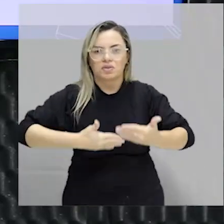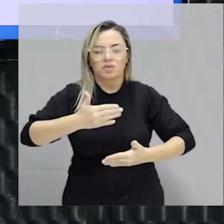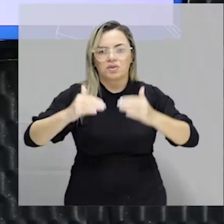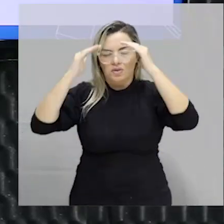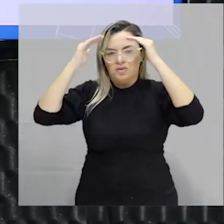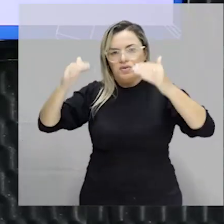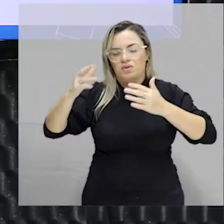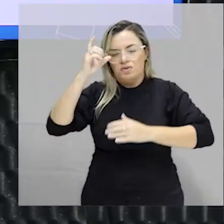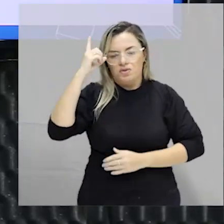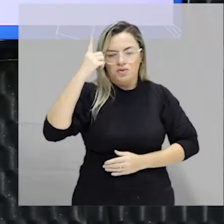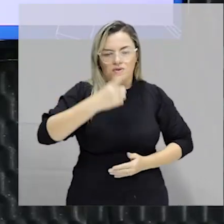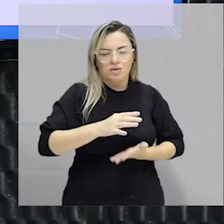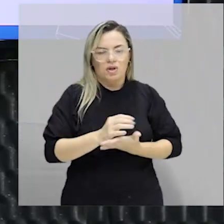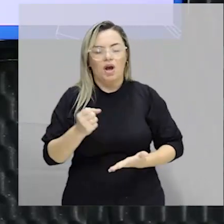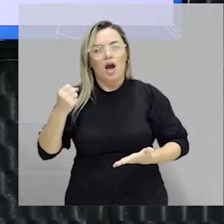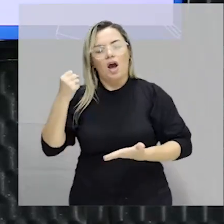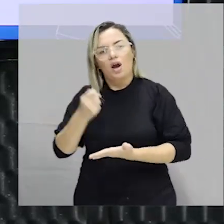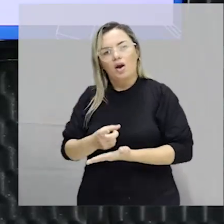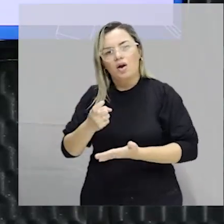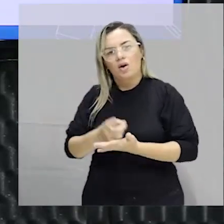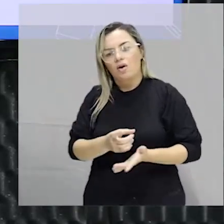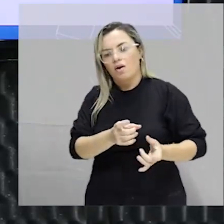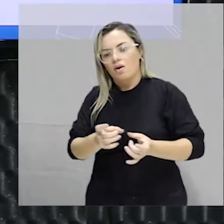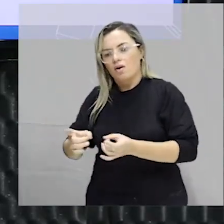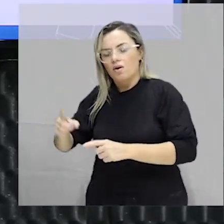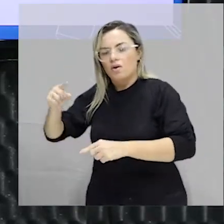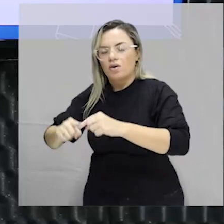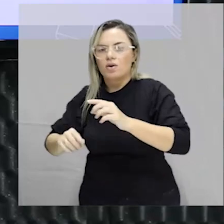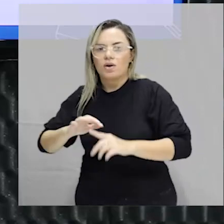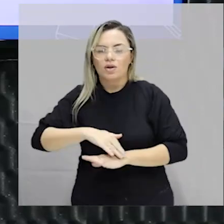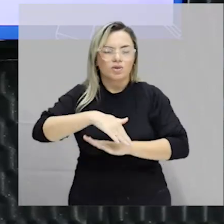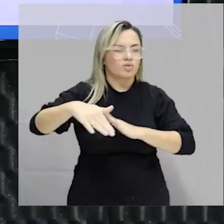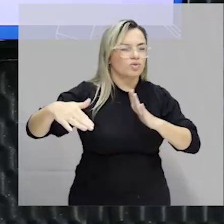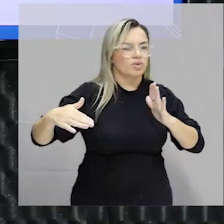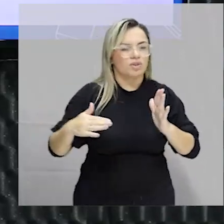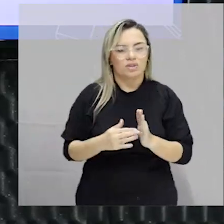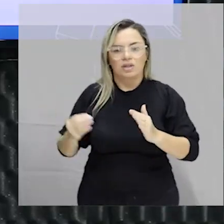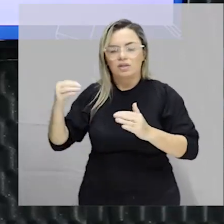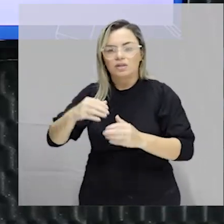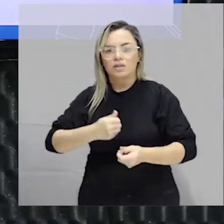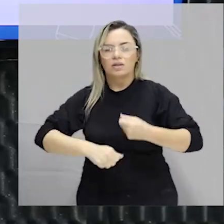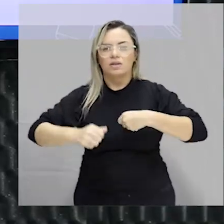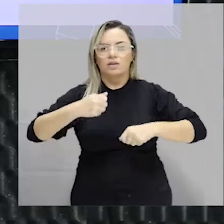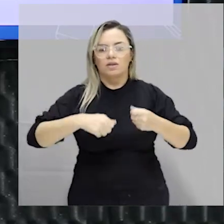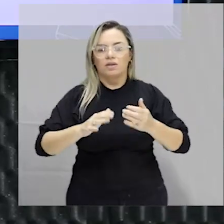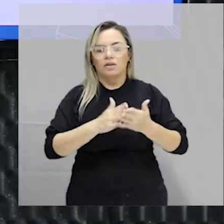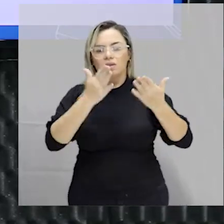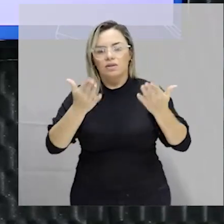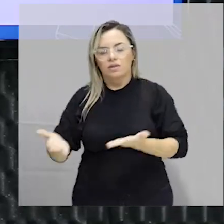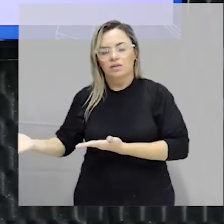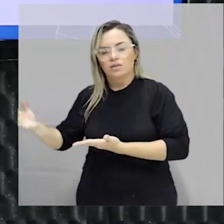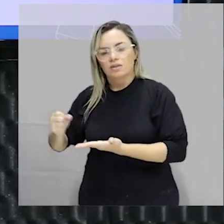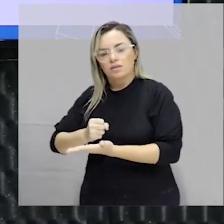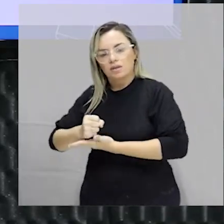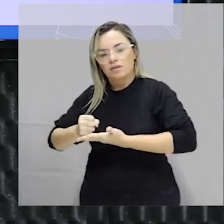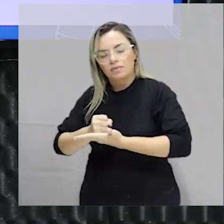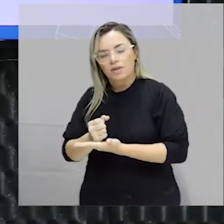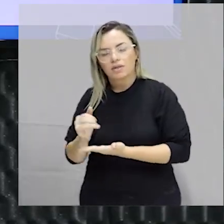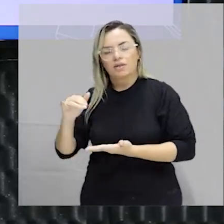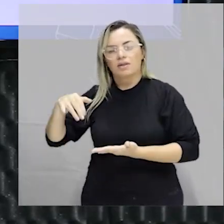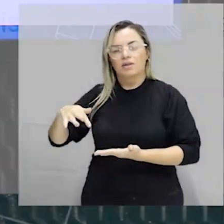compra, o comércio, etc. Ou seja, tudo que faz parte da economia faz parte da infraestrutura. Não esquece